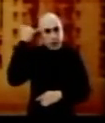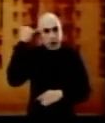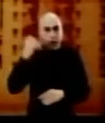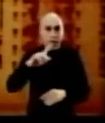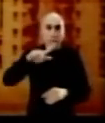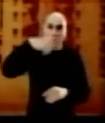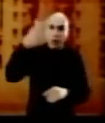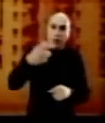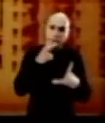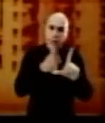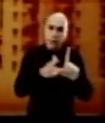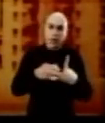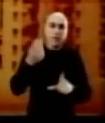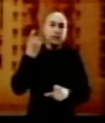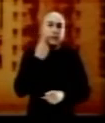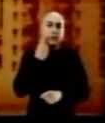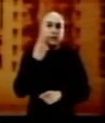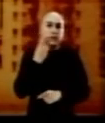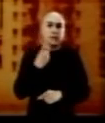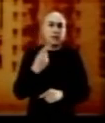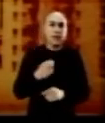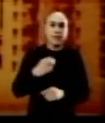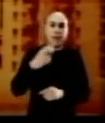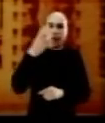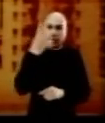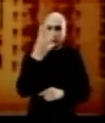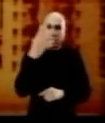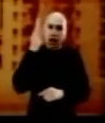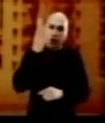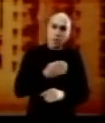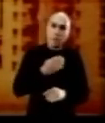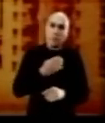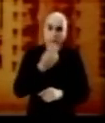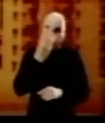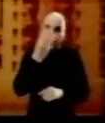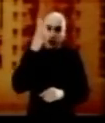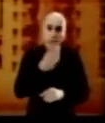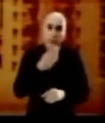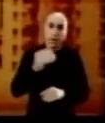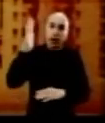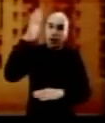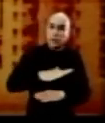próxima live será na sexta-feira, às 3h30 da